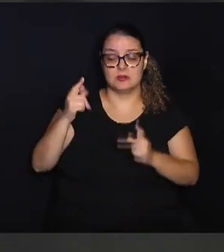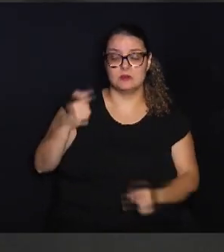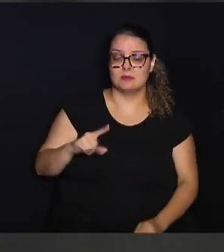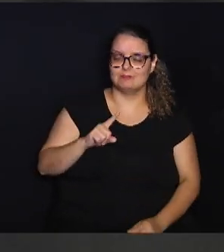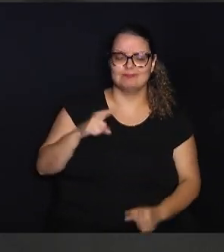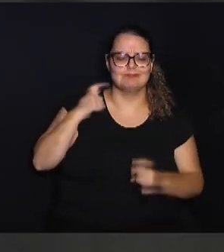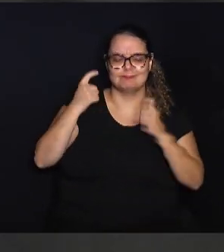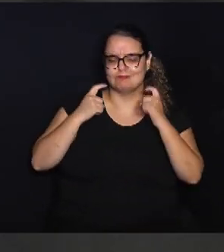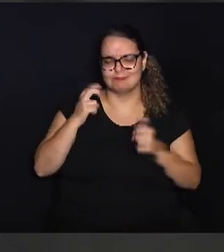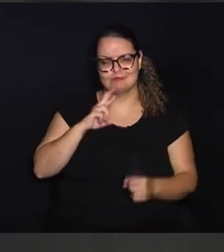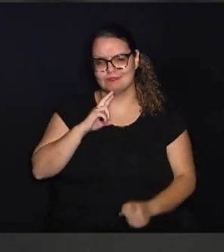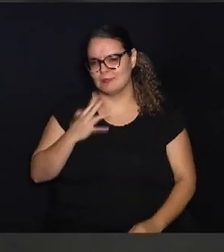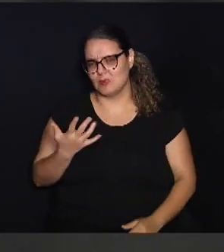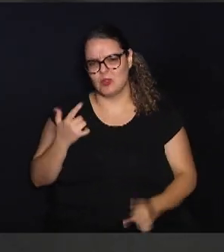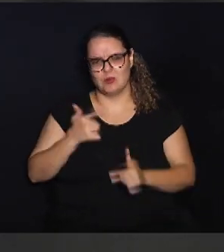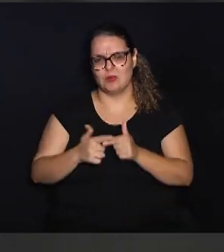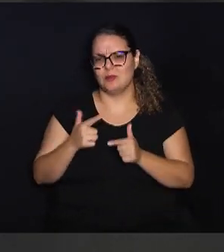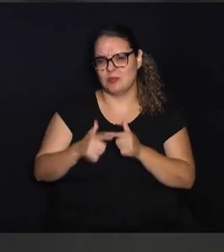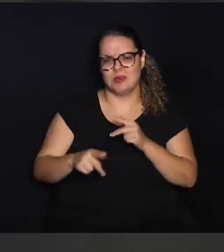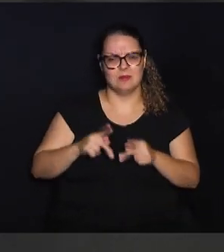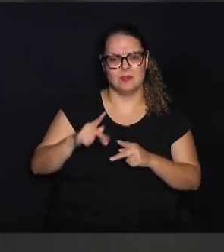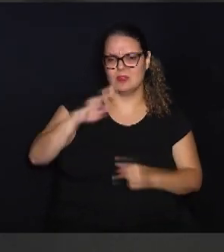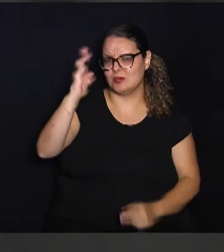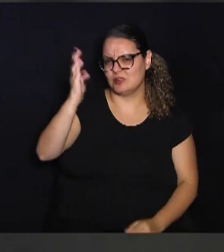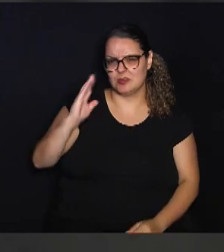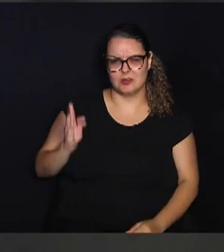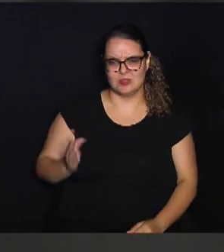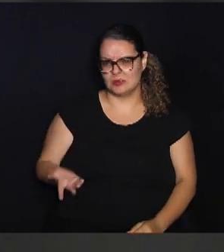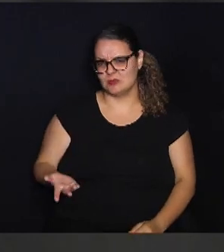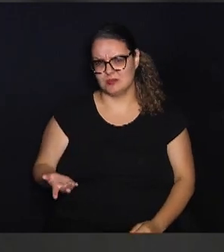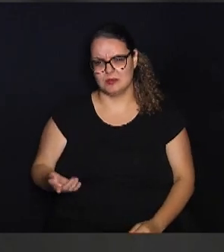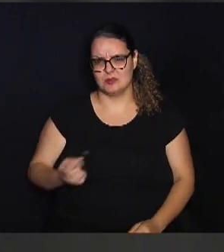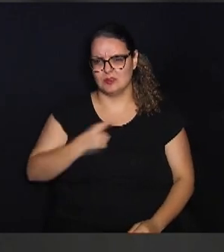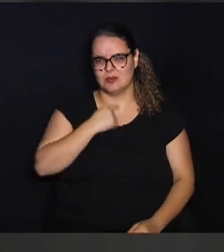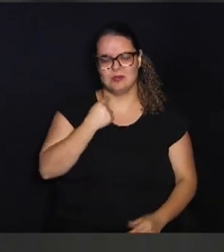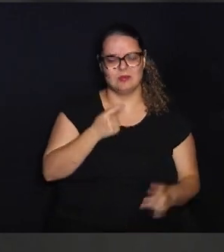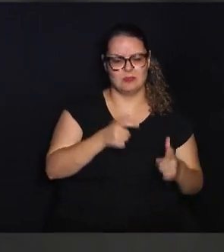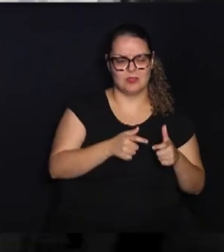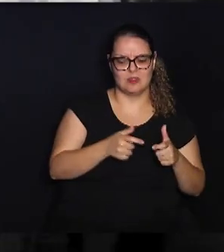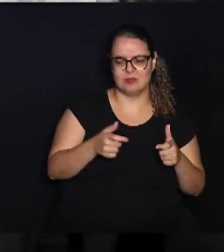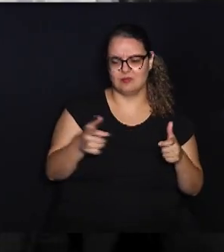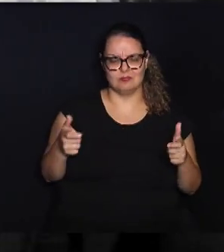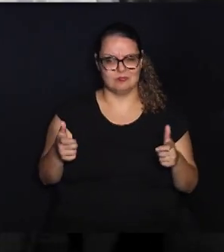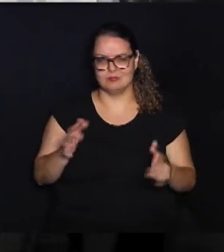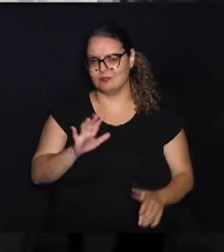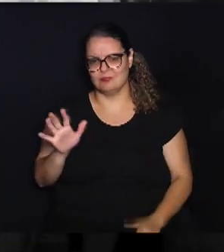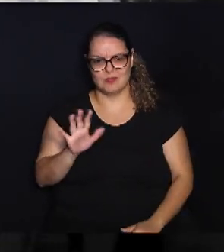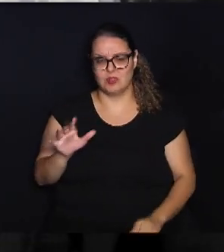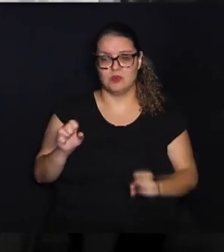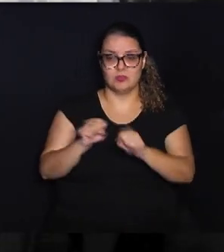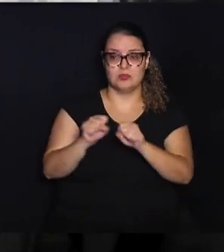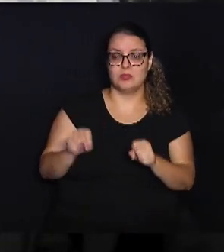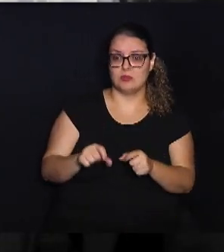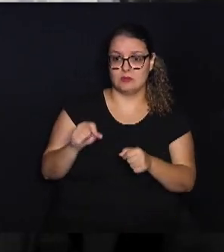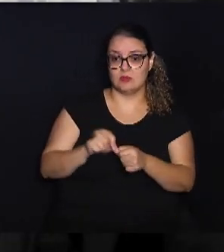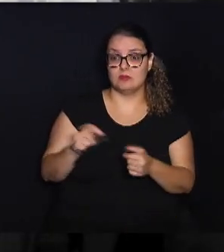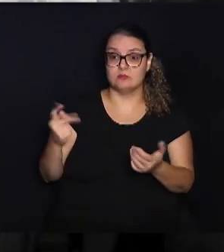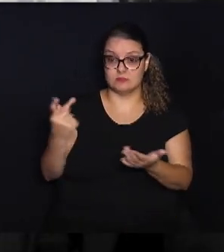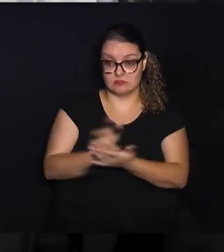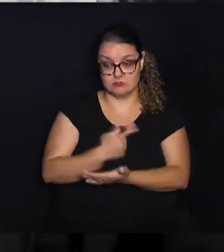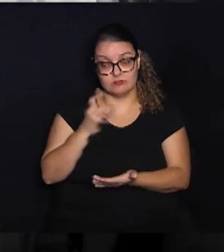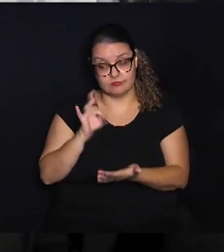em resolver o problema da população brasileira, nem no curto, nem no médio, nem no longo. Pelo contrário, o sistema é feito para dar errado